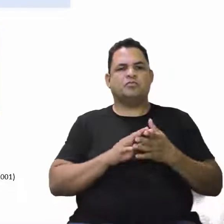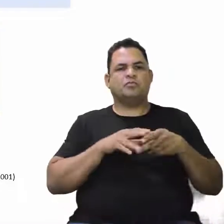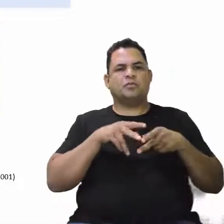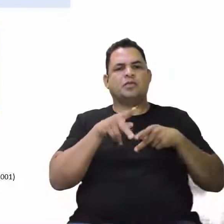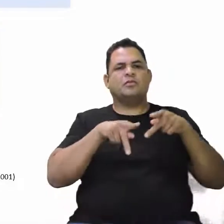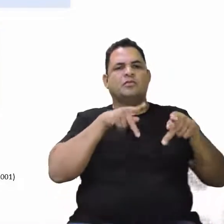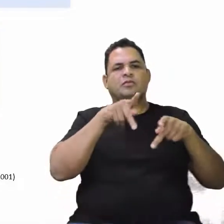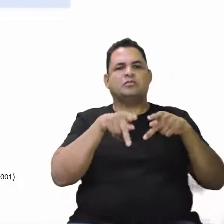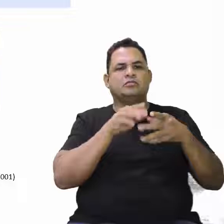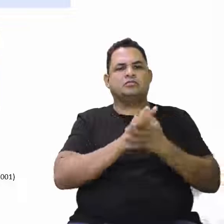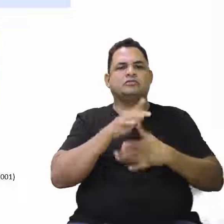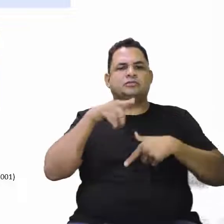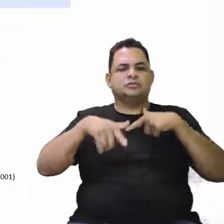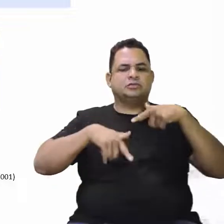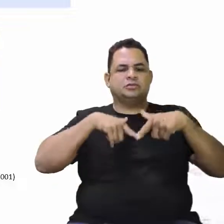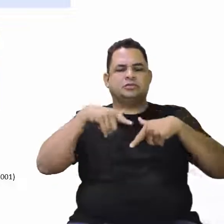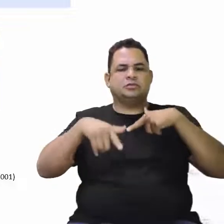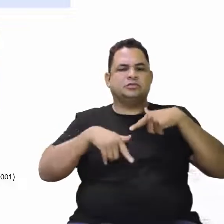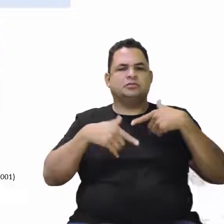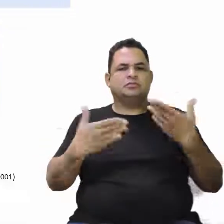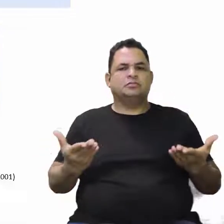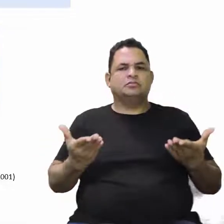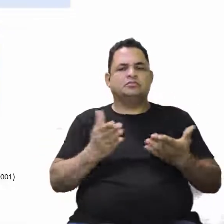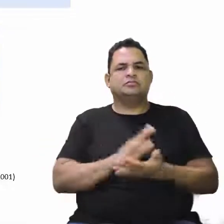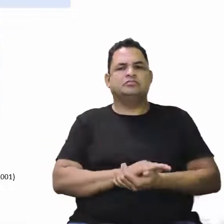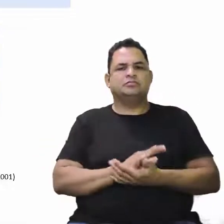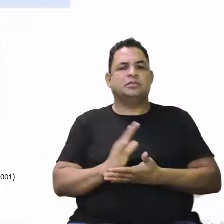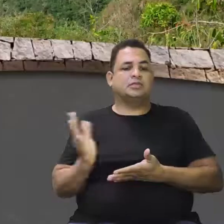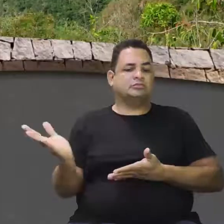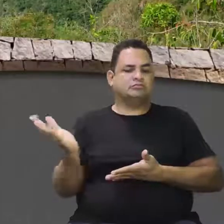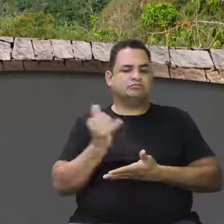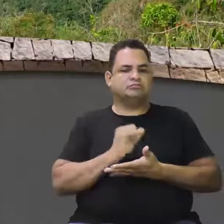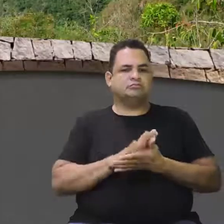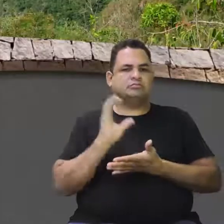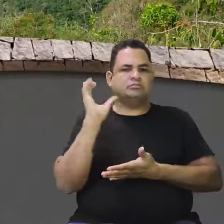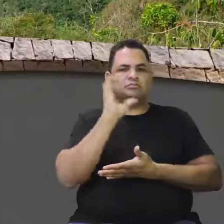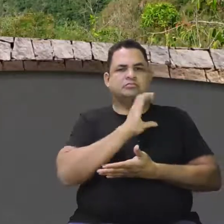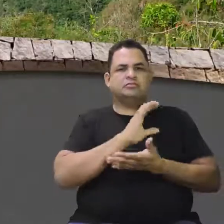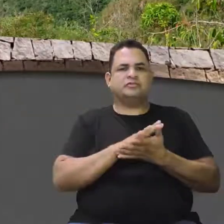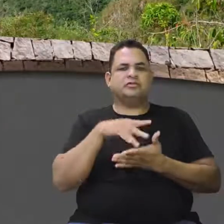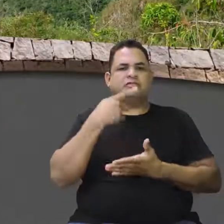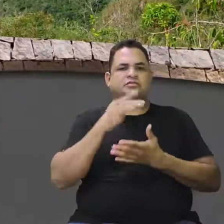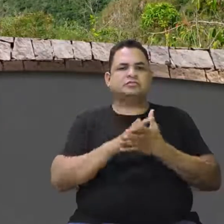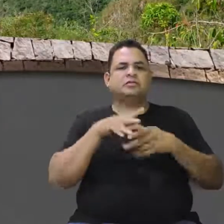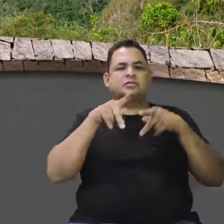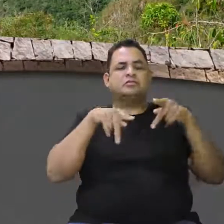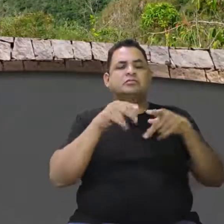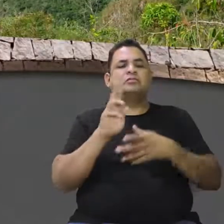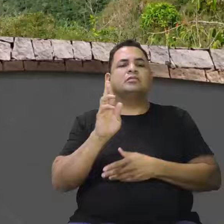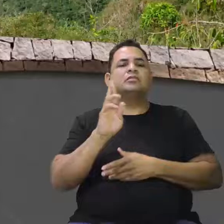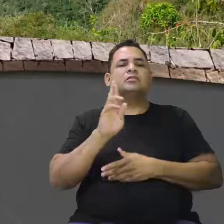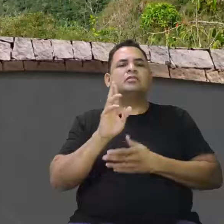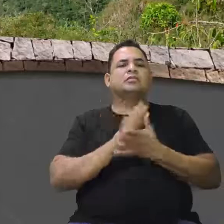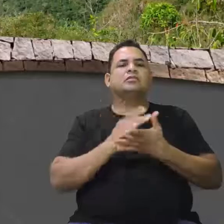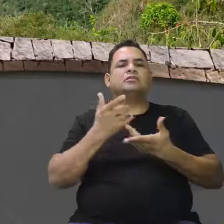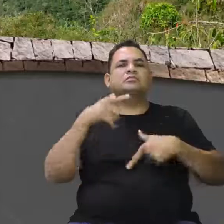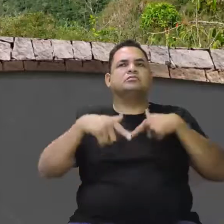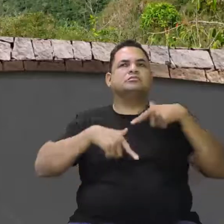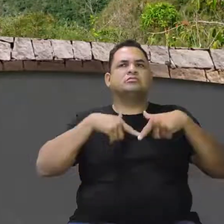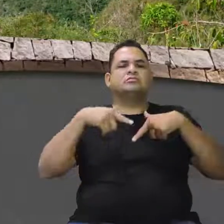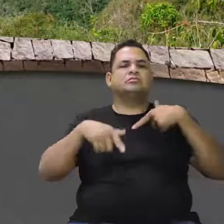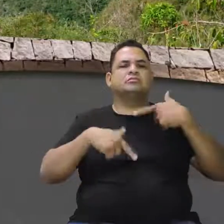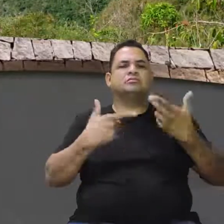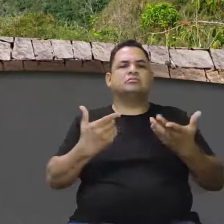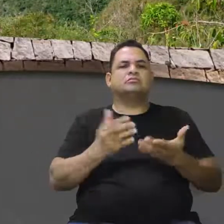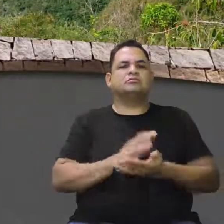População economicamente ativa. Vem aqui comigo rapidamente para falar sobre população. O que é a população economicamente